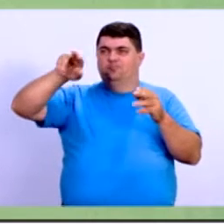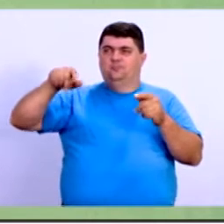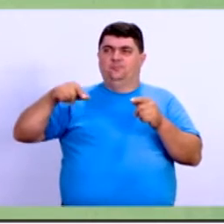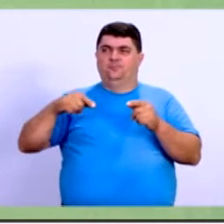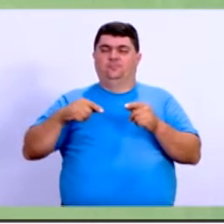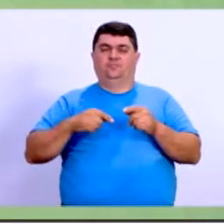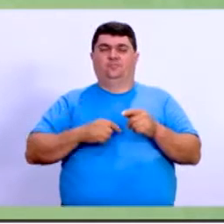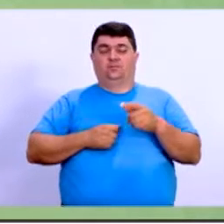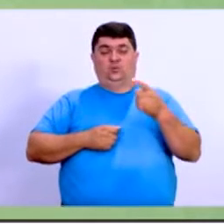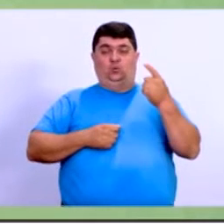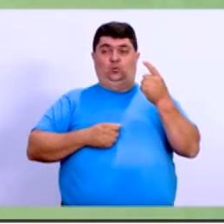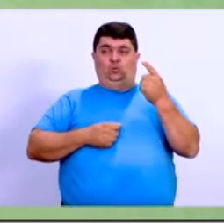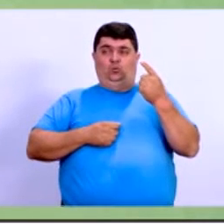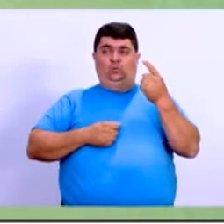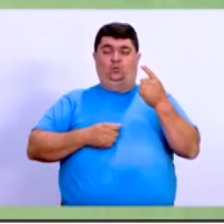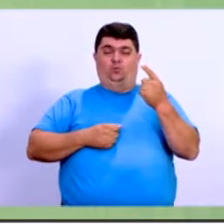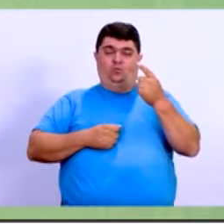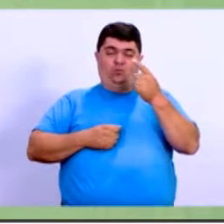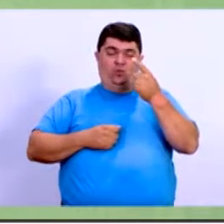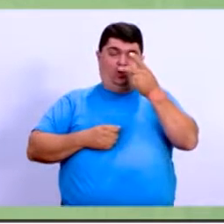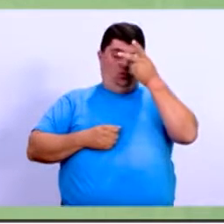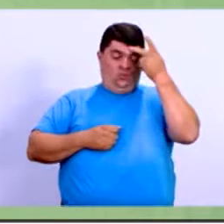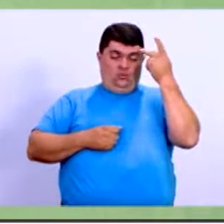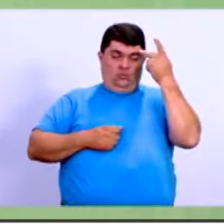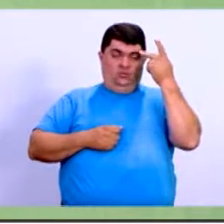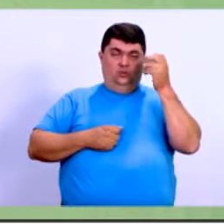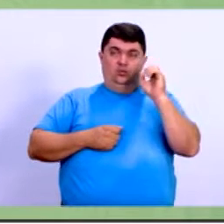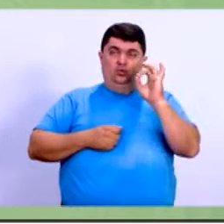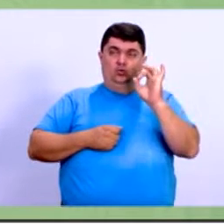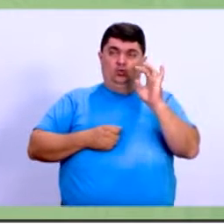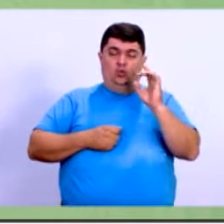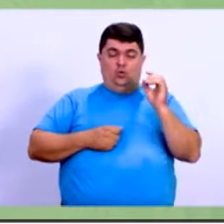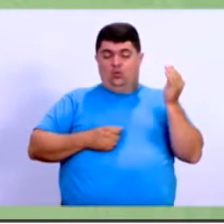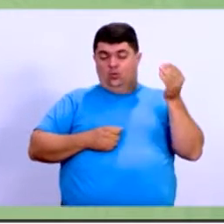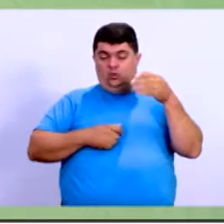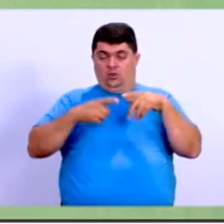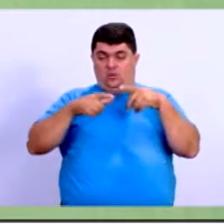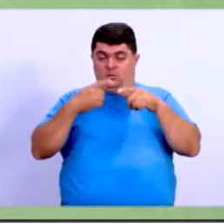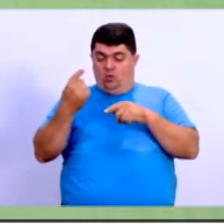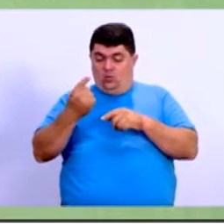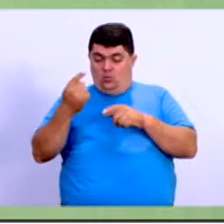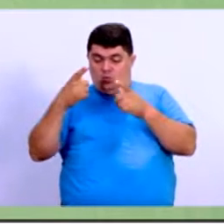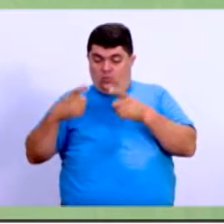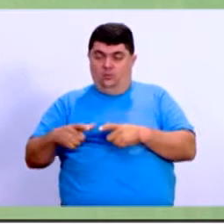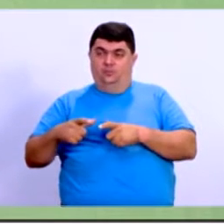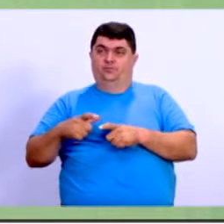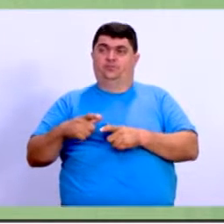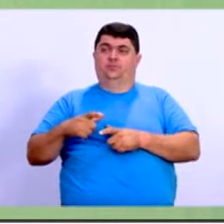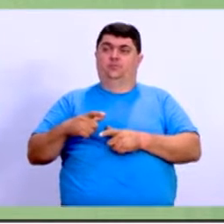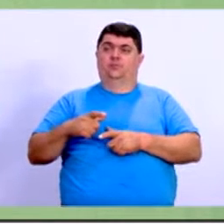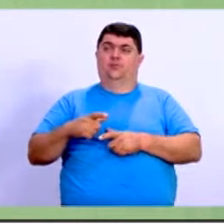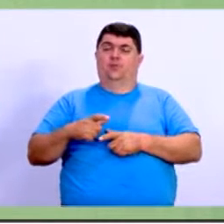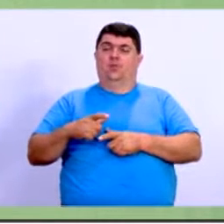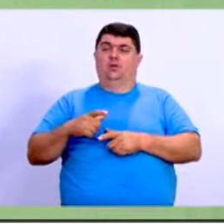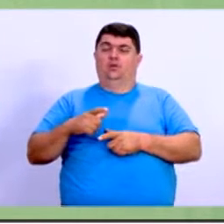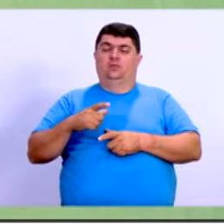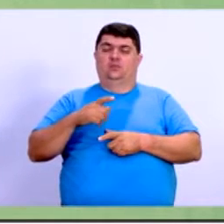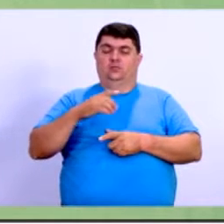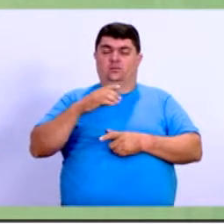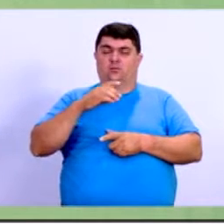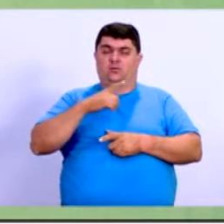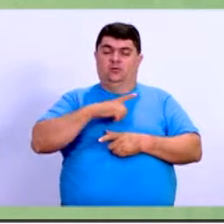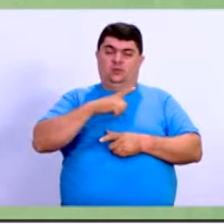Um funcionário só pode estar em um departamento. Logo, a minha cardinalidade